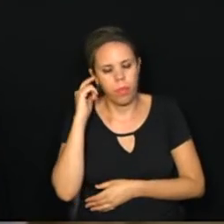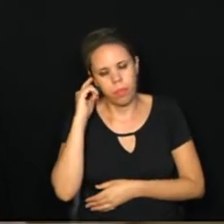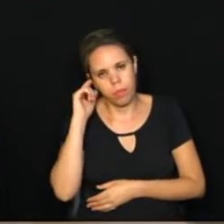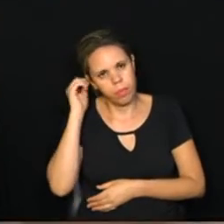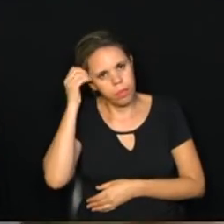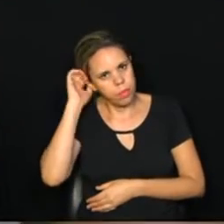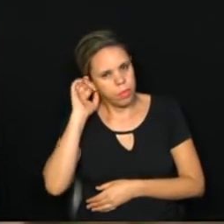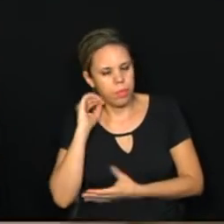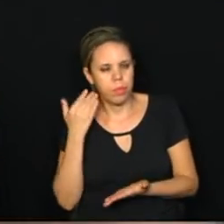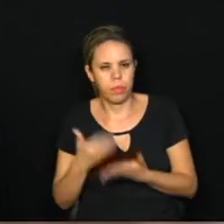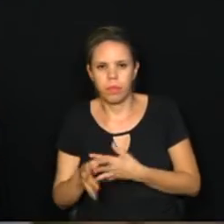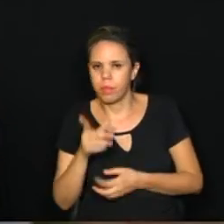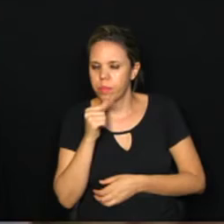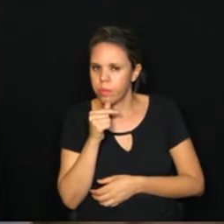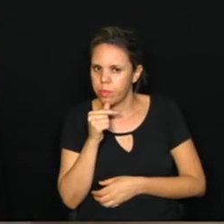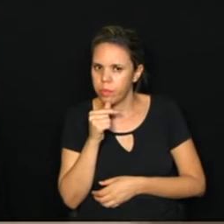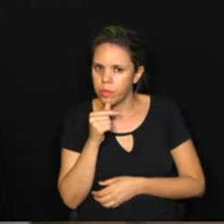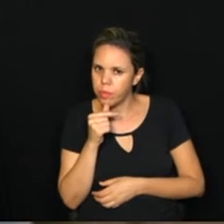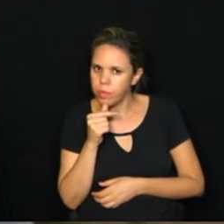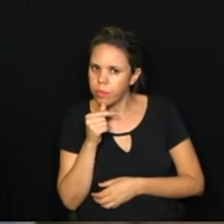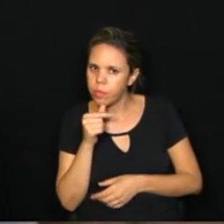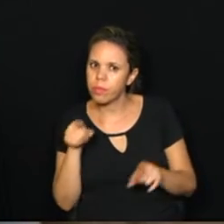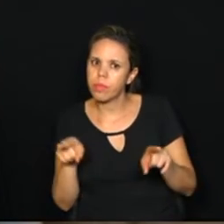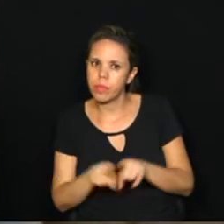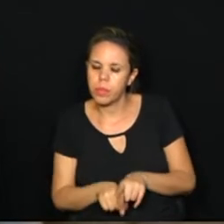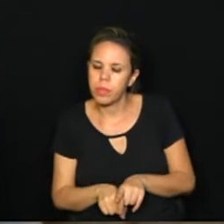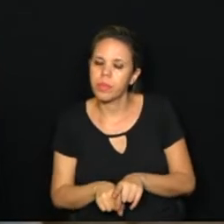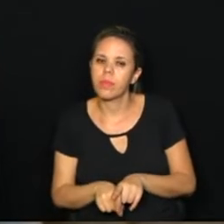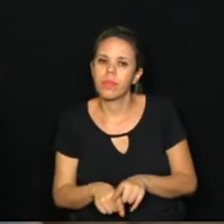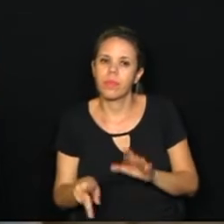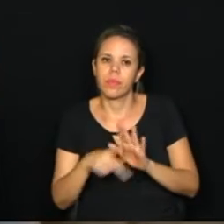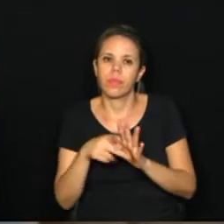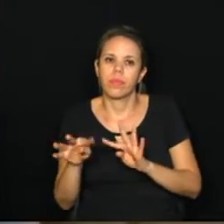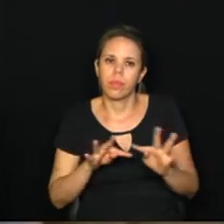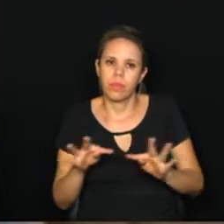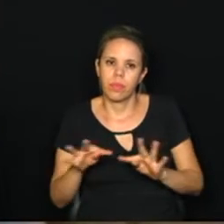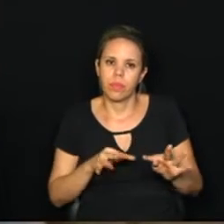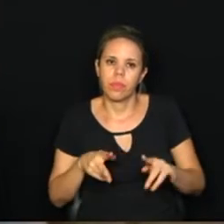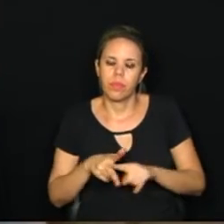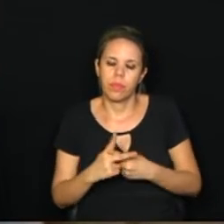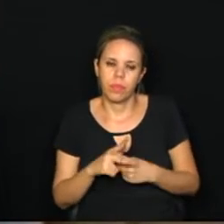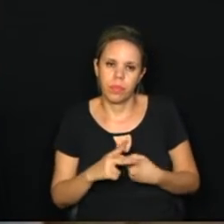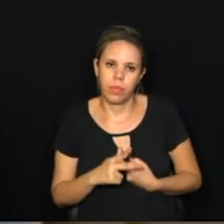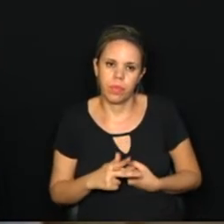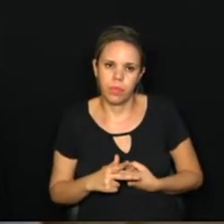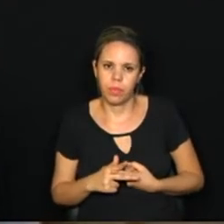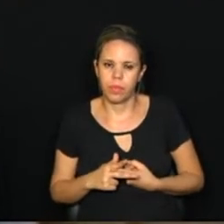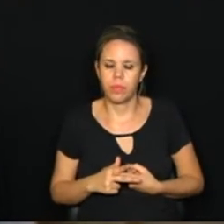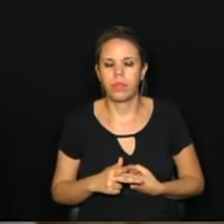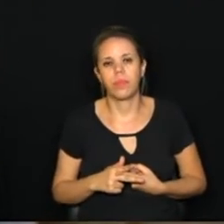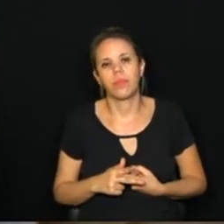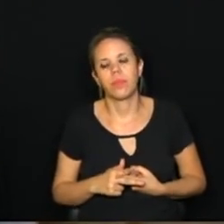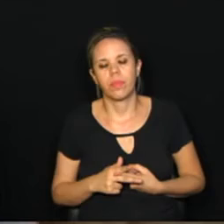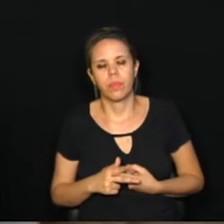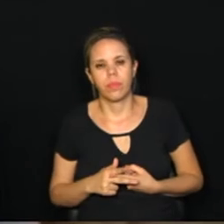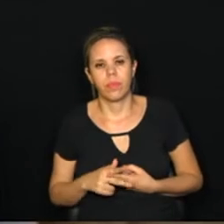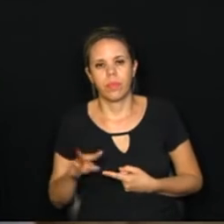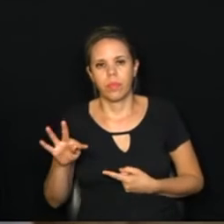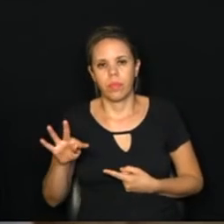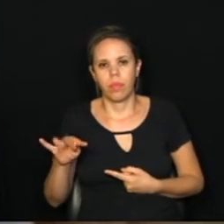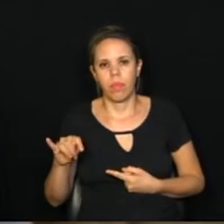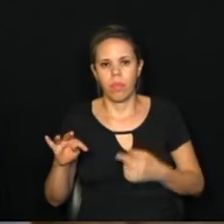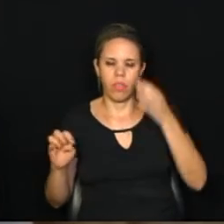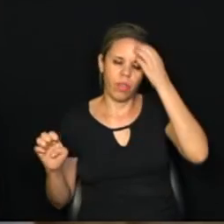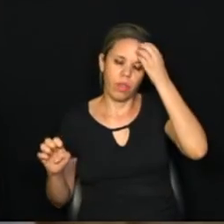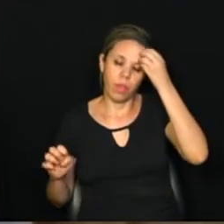na perda de águas do processo de abastecimento, quanto no próprio tratamento e recuperação da bacia do Alto Tietê. O